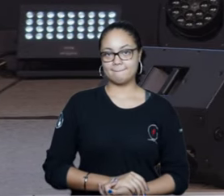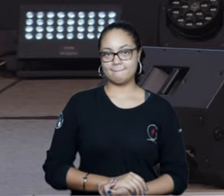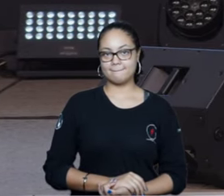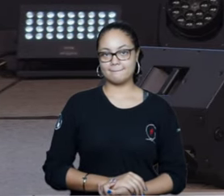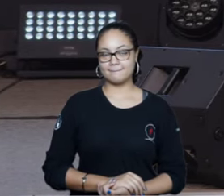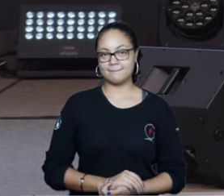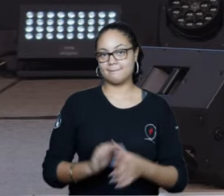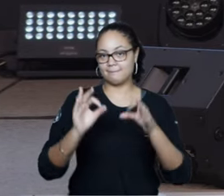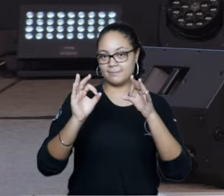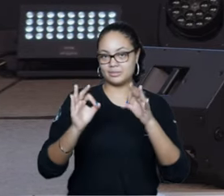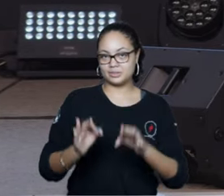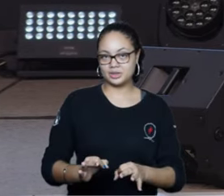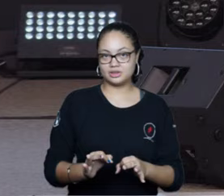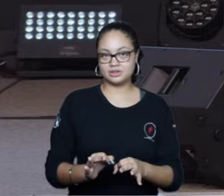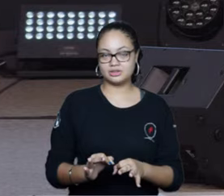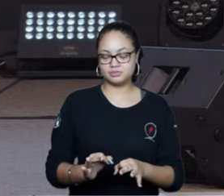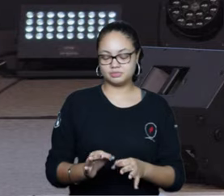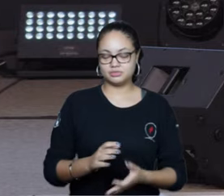fique certo